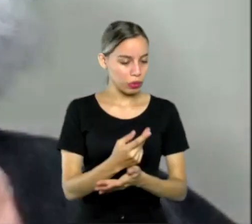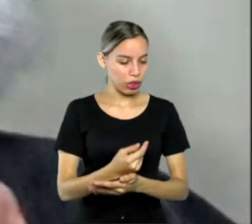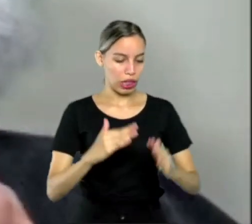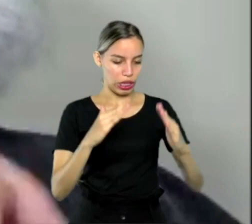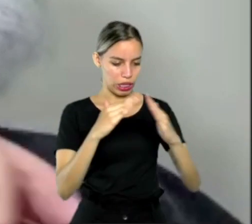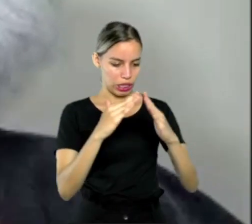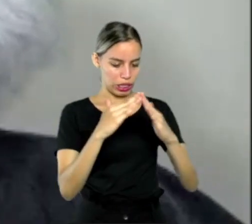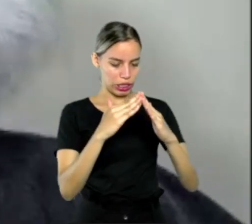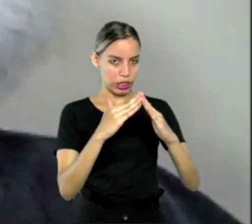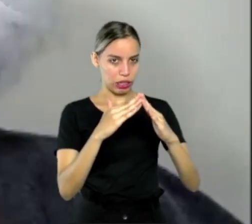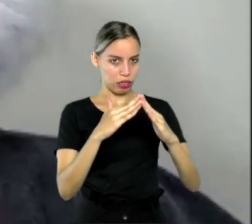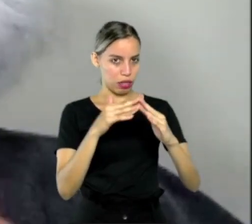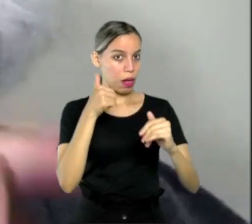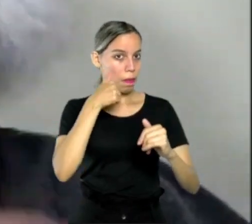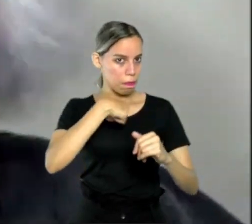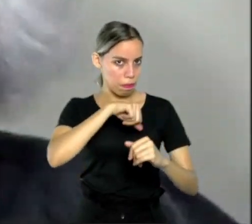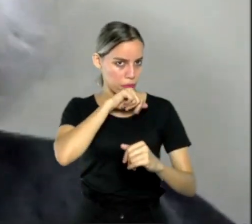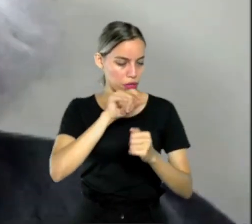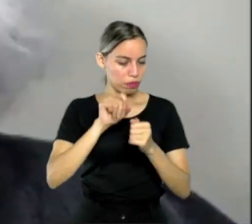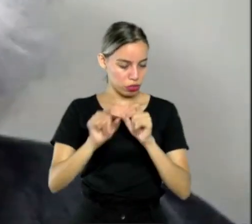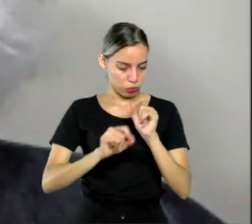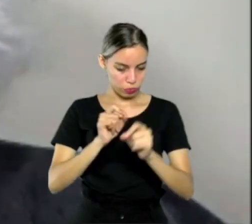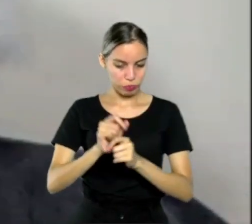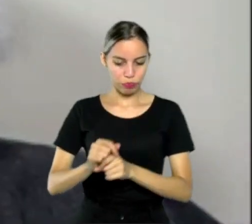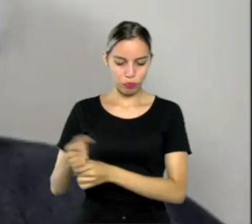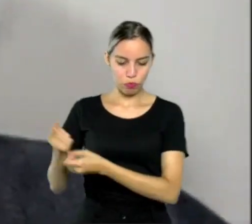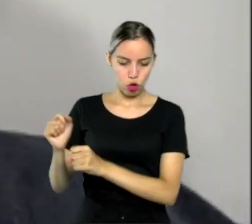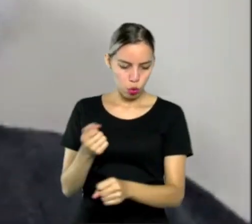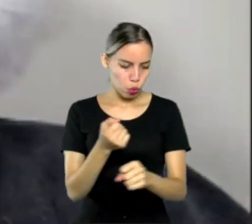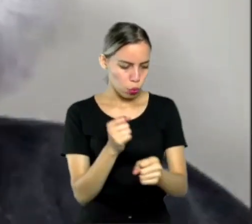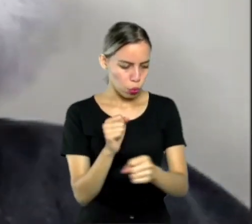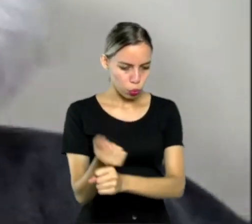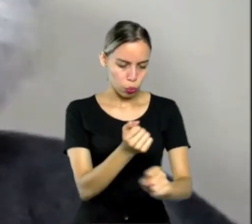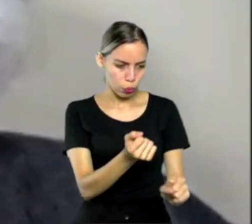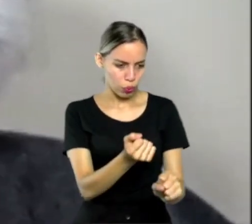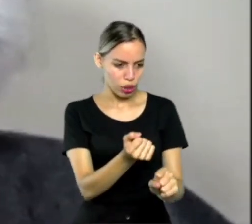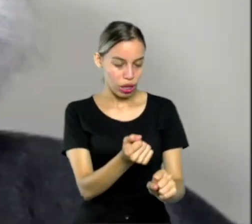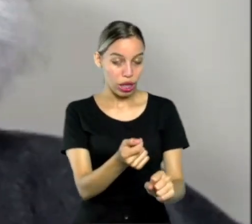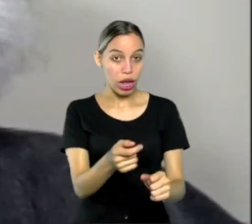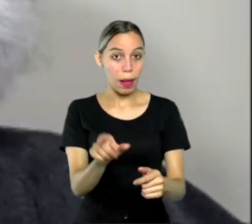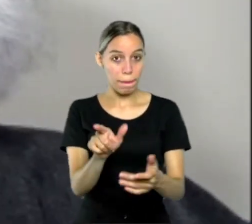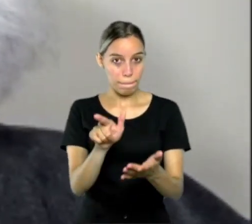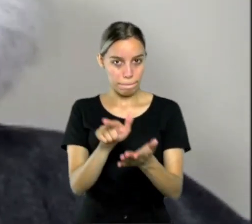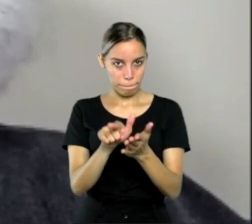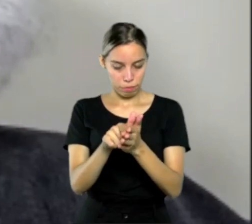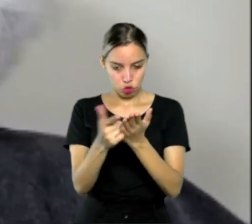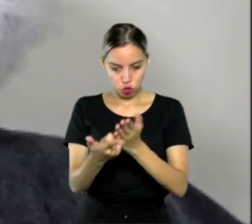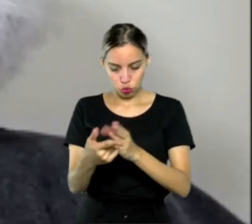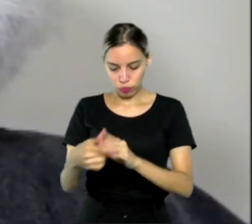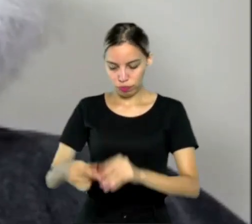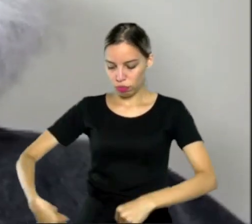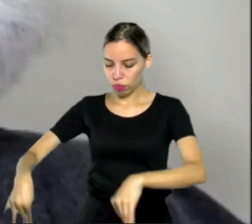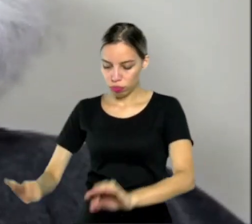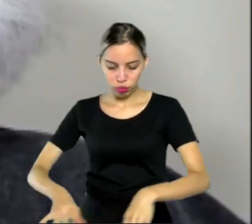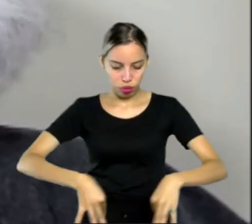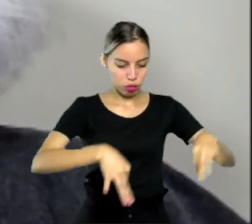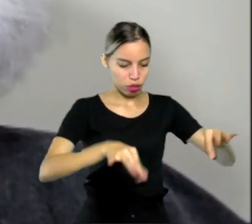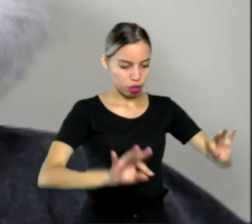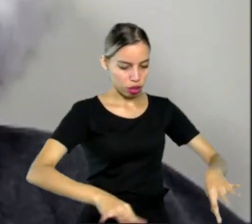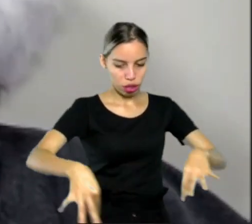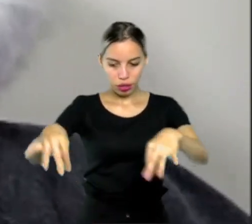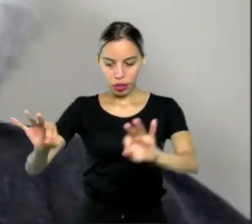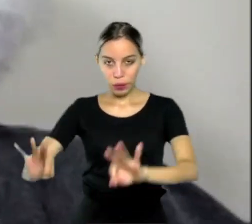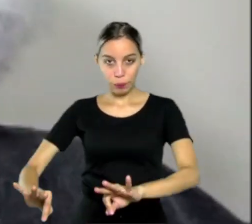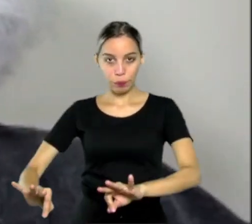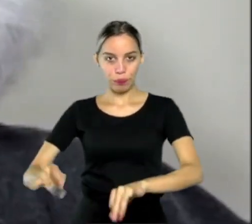jornais. E eu perguntava, isso aqui, mãe, isso aqui, se juntar aqui e tal, e ela ia falando, por exemplo,